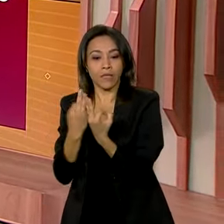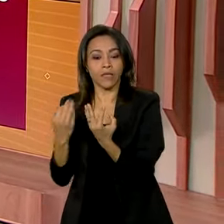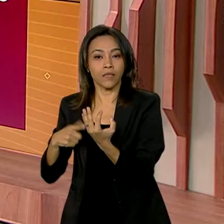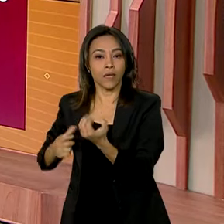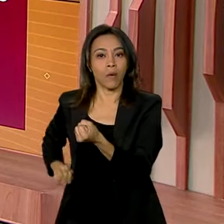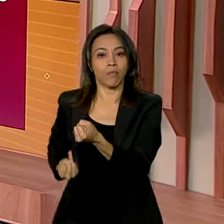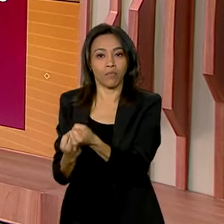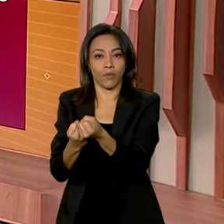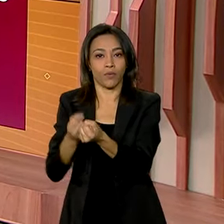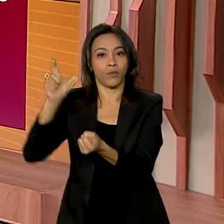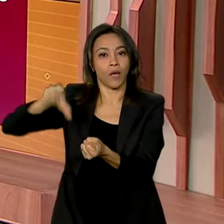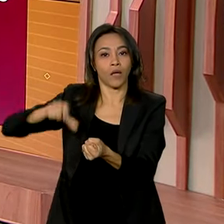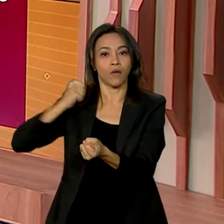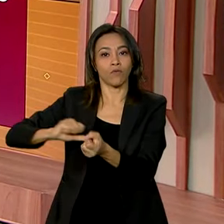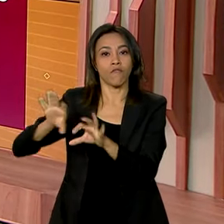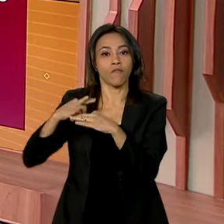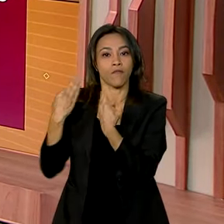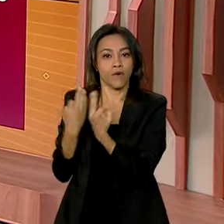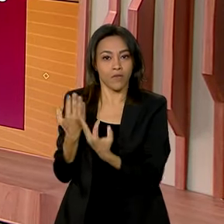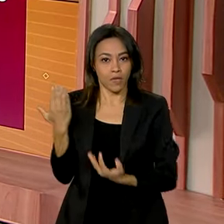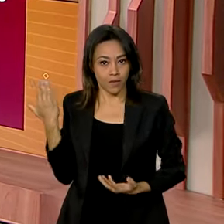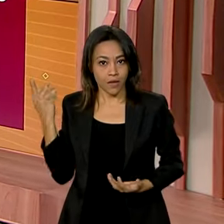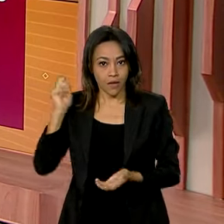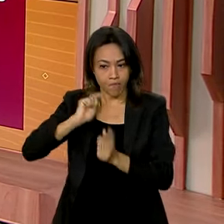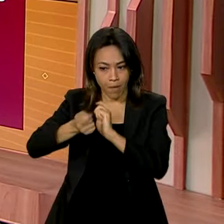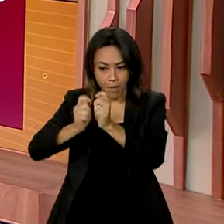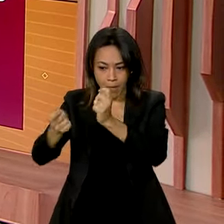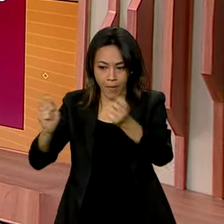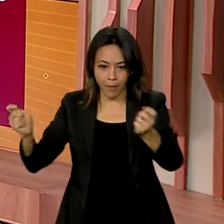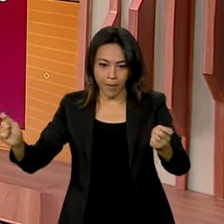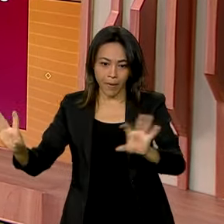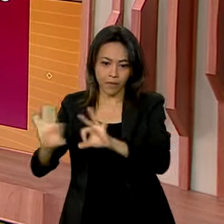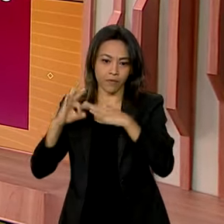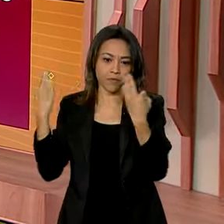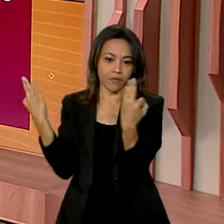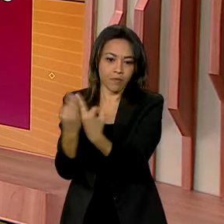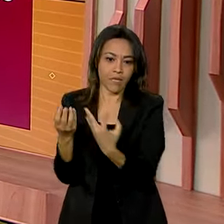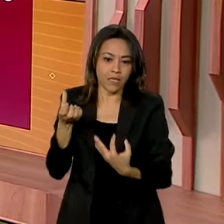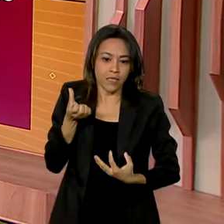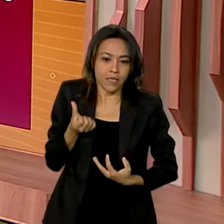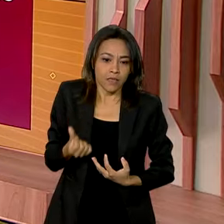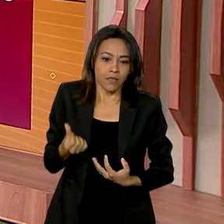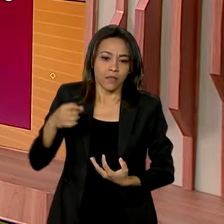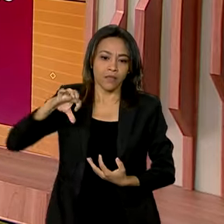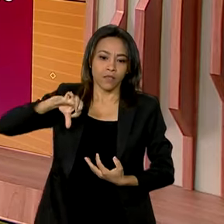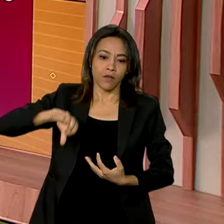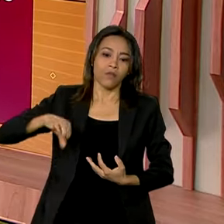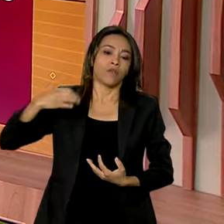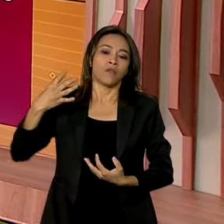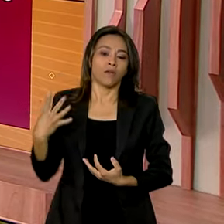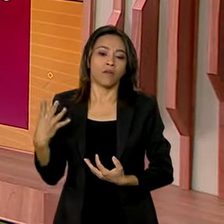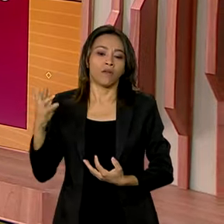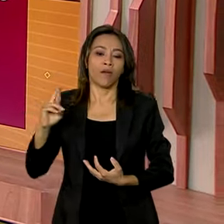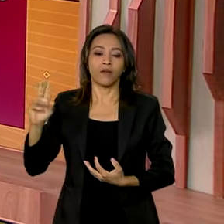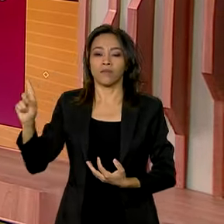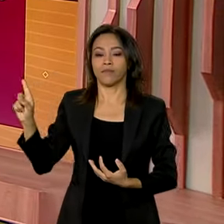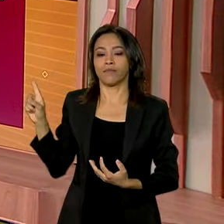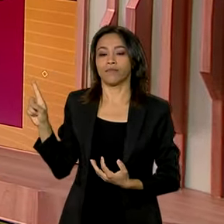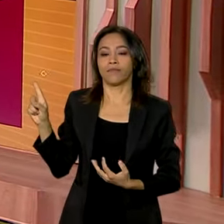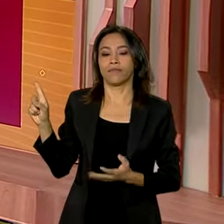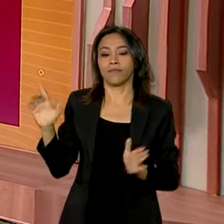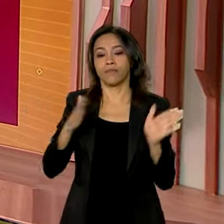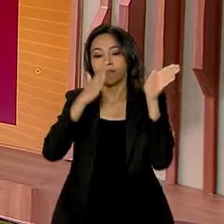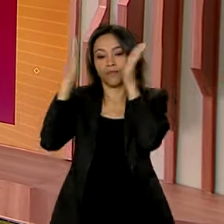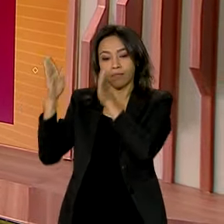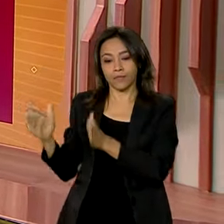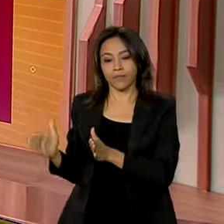Bolsa Família. Esse benefício médio pago às famílias é de R$ 694. E quando o assunto